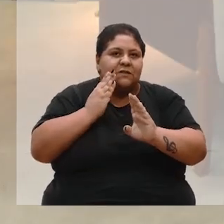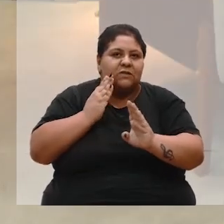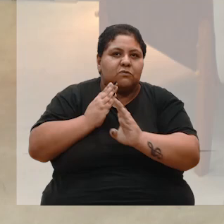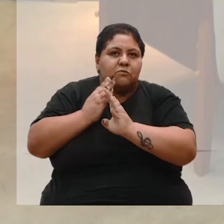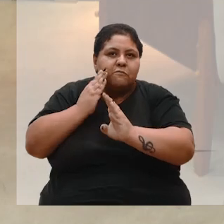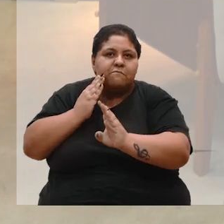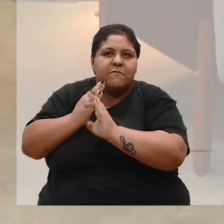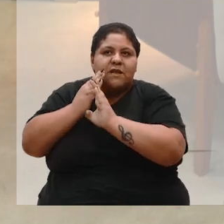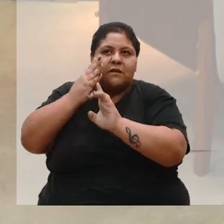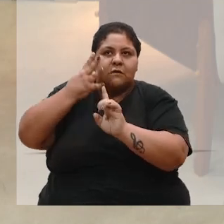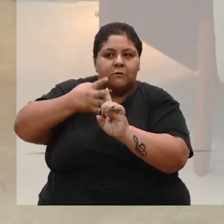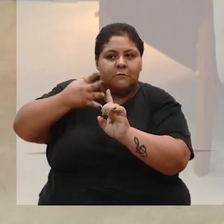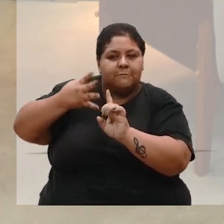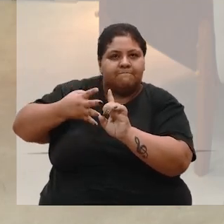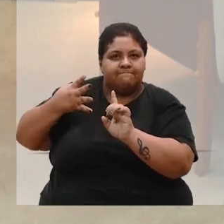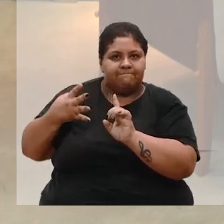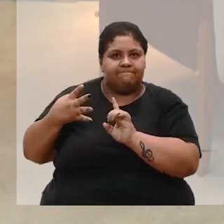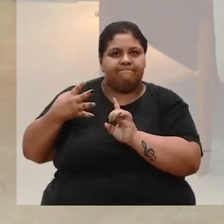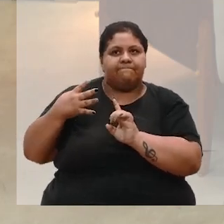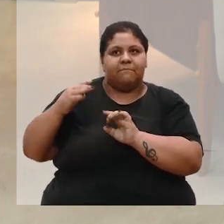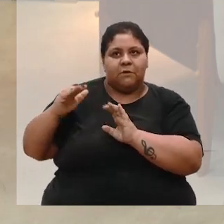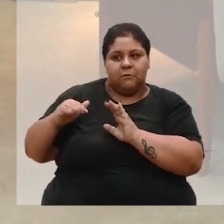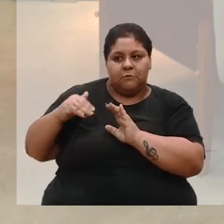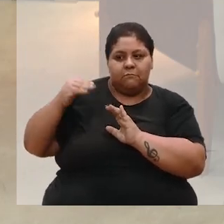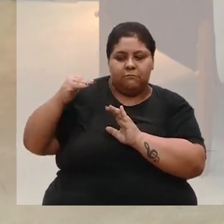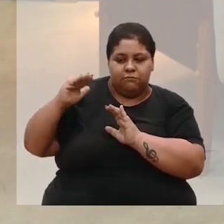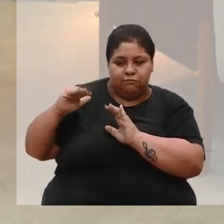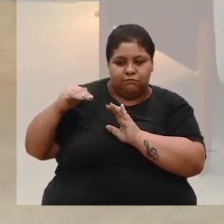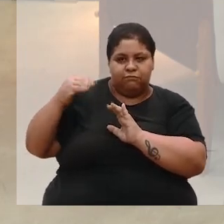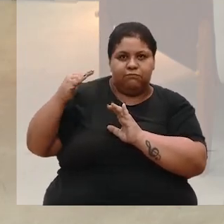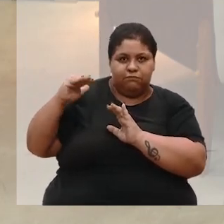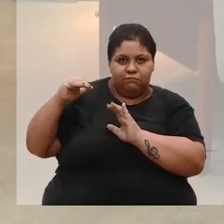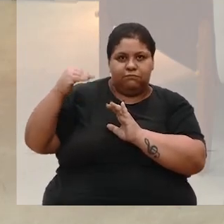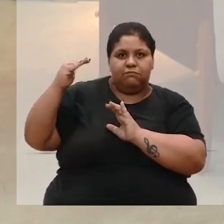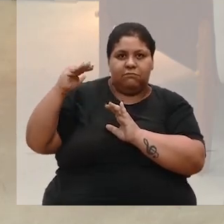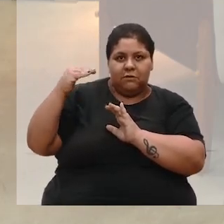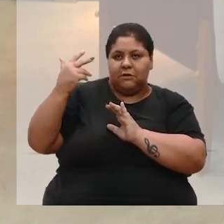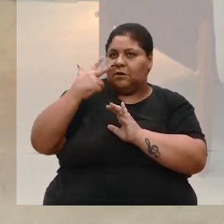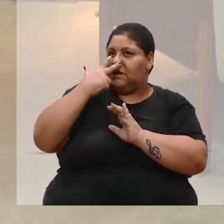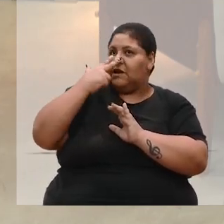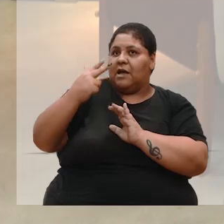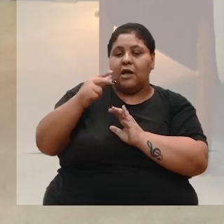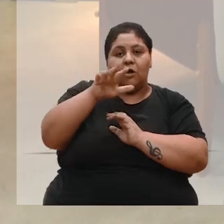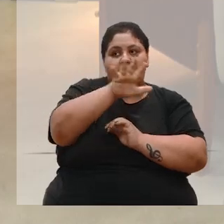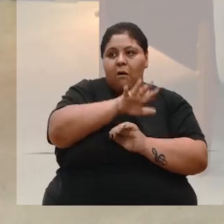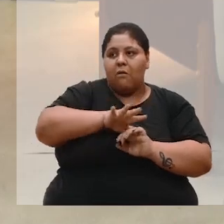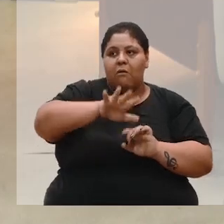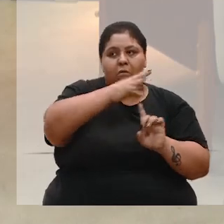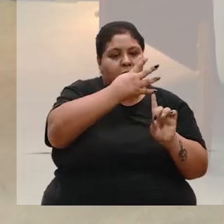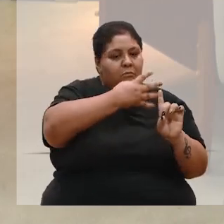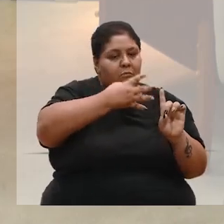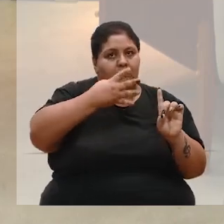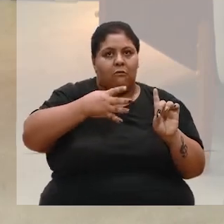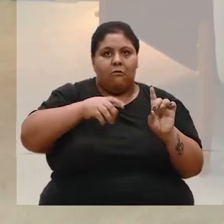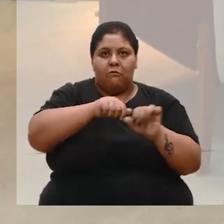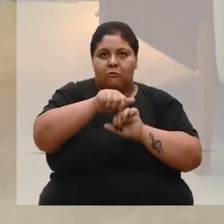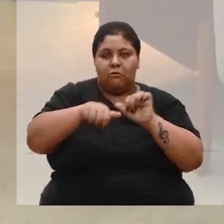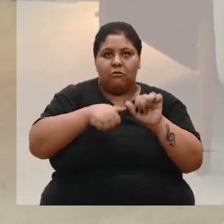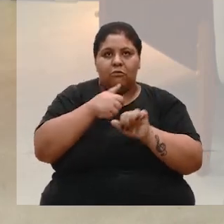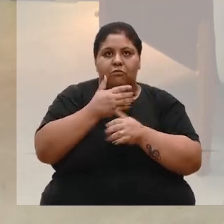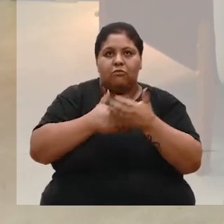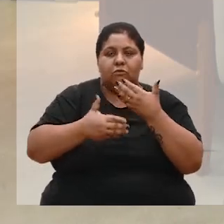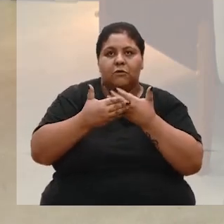tem toda, assim, a pessoa cresceu, passou por puberdade e tal ali, é a mesma coisa, não muda nada. Mas talvez demore também